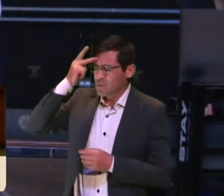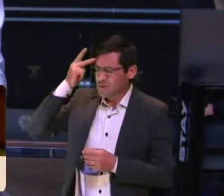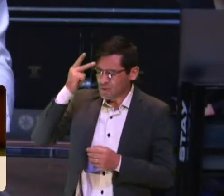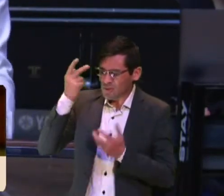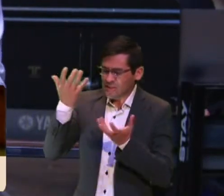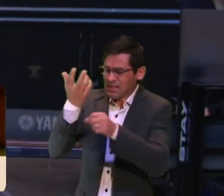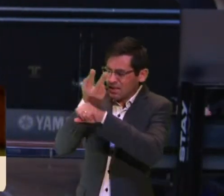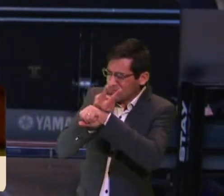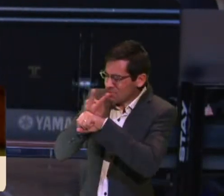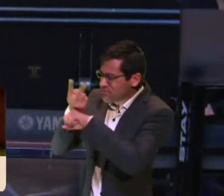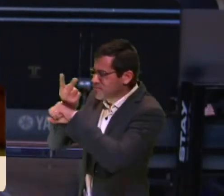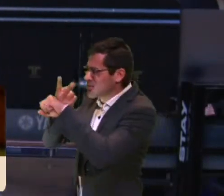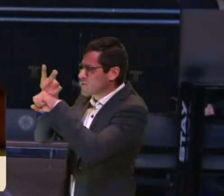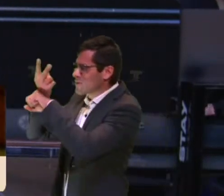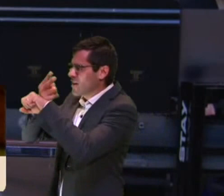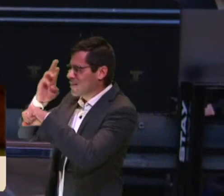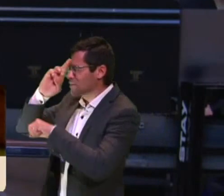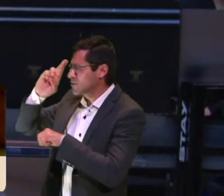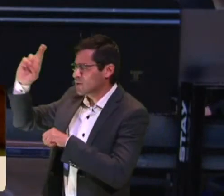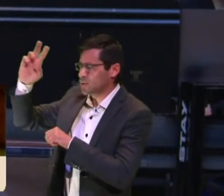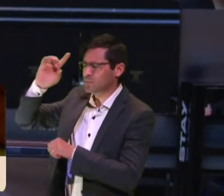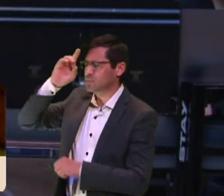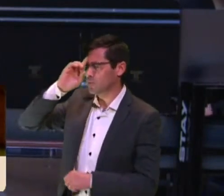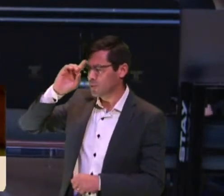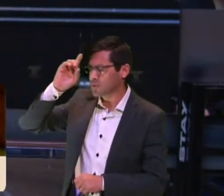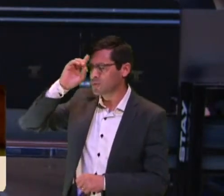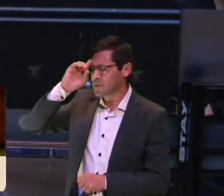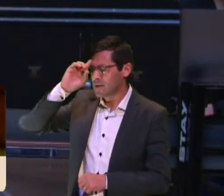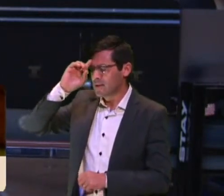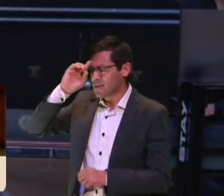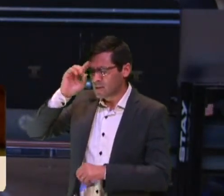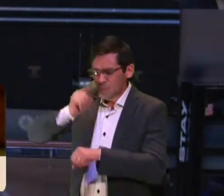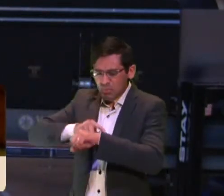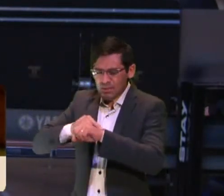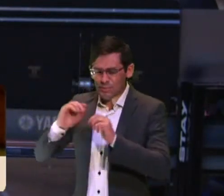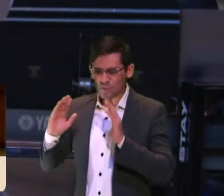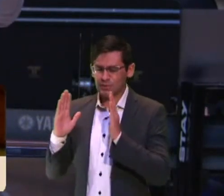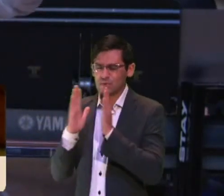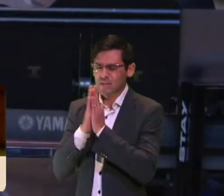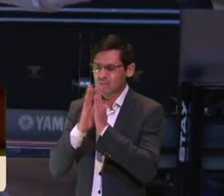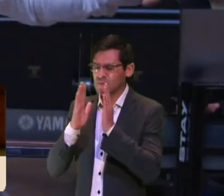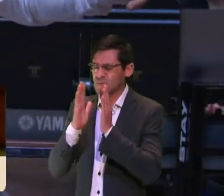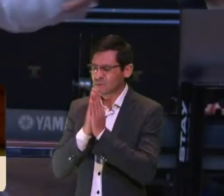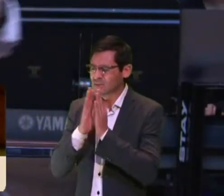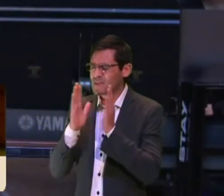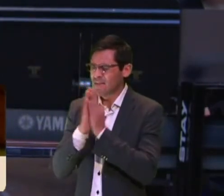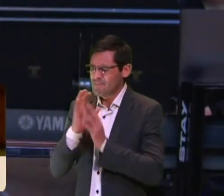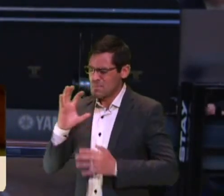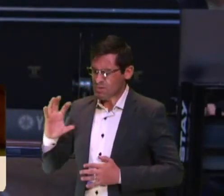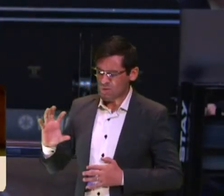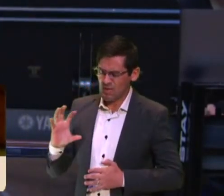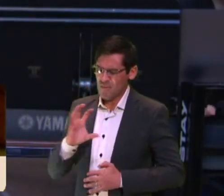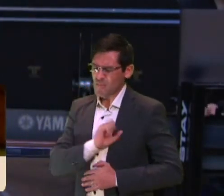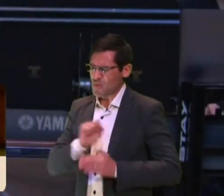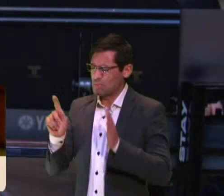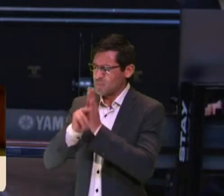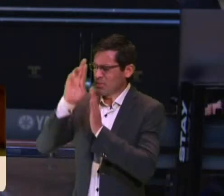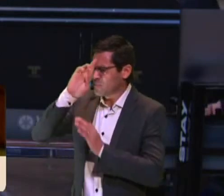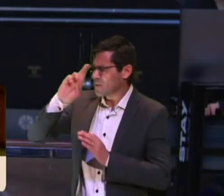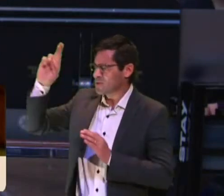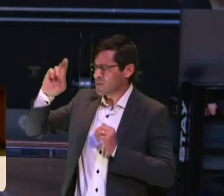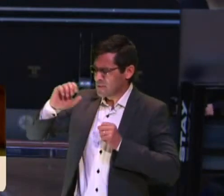para o Senhor de dia e de noite. E à medida que oramos, Pai, que a paixão por Deus cresça nos nossos